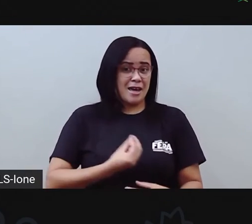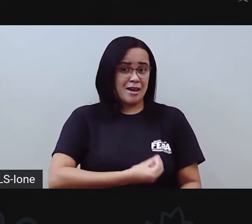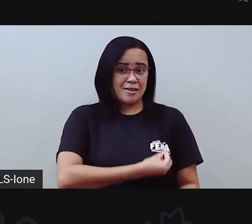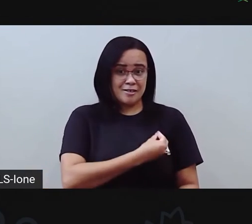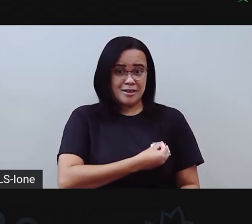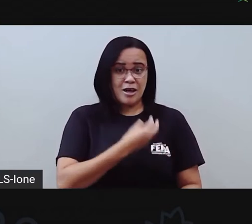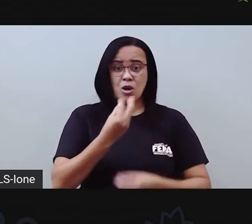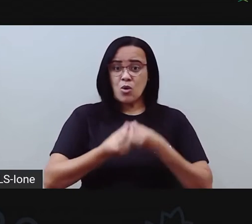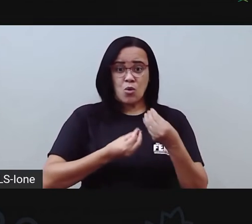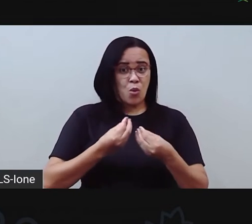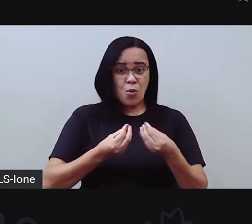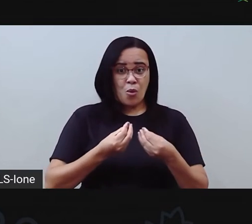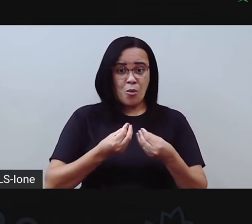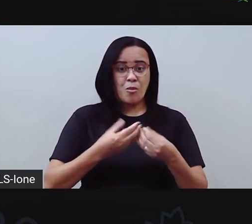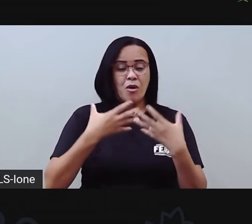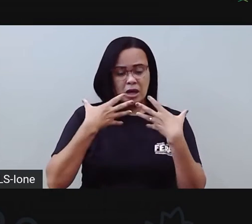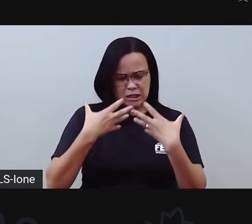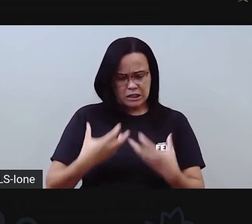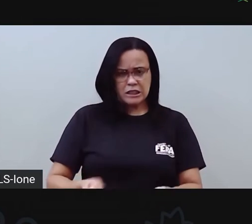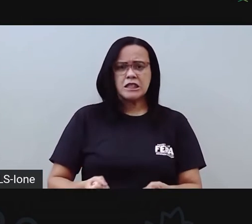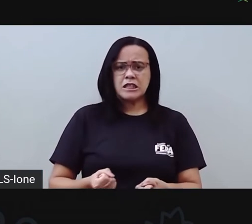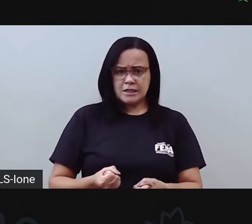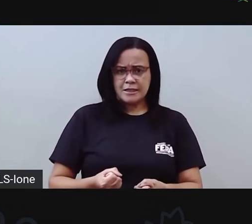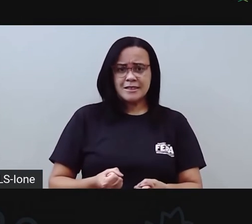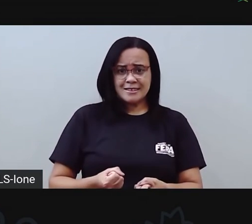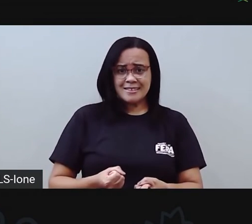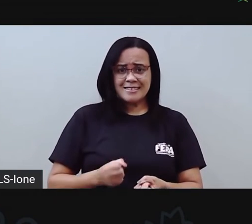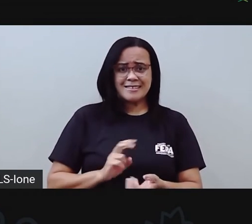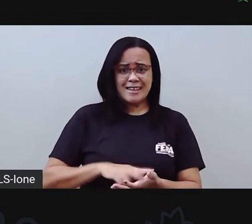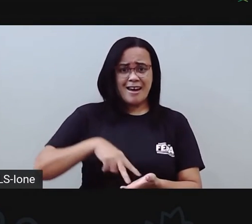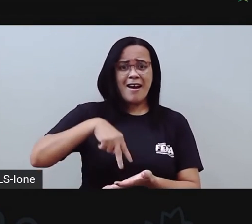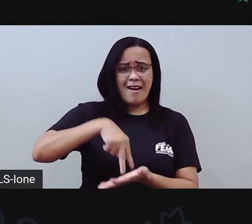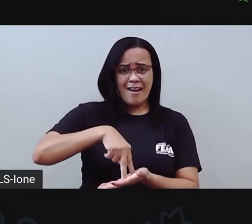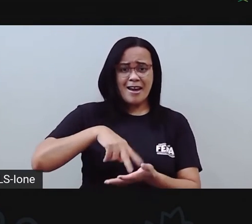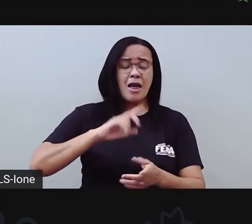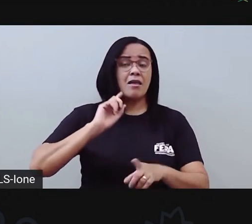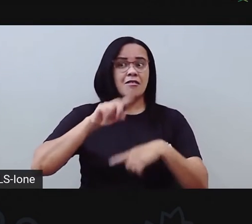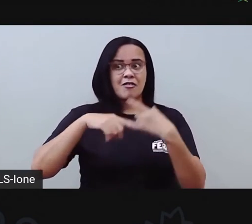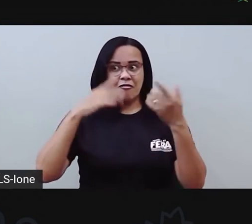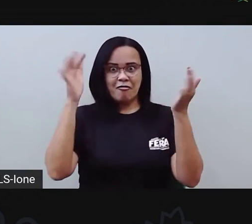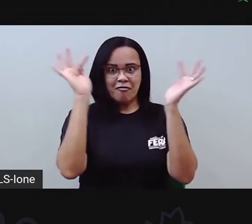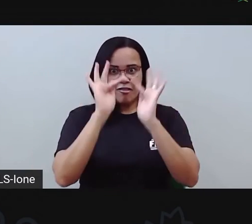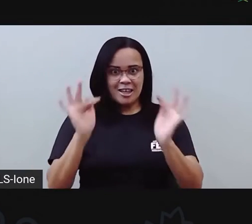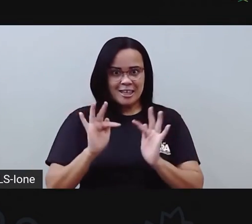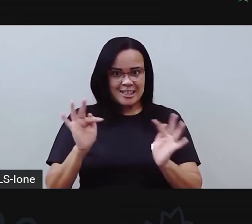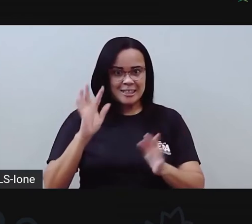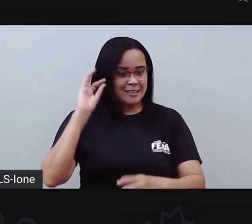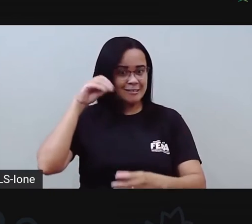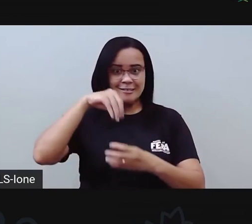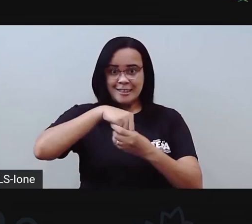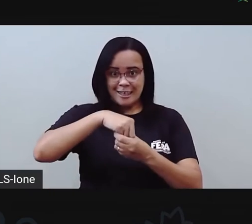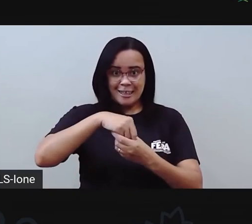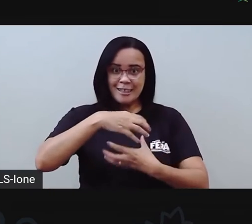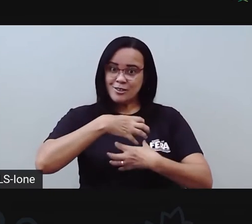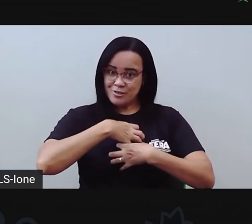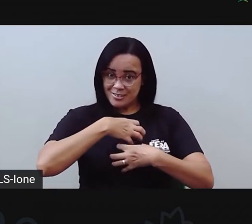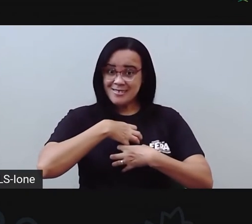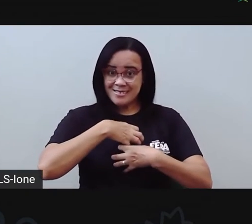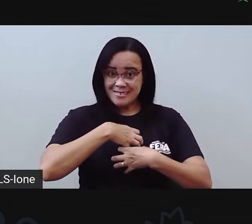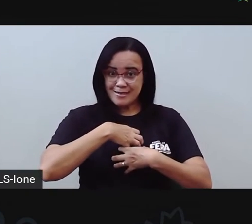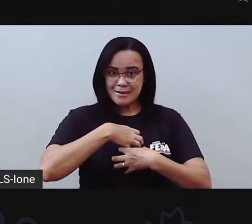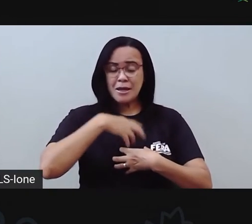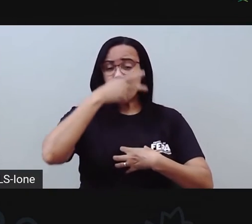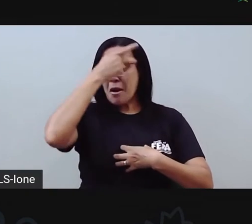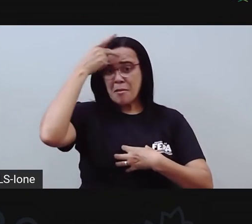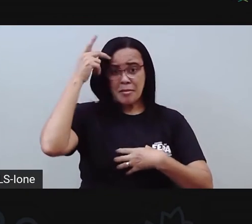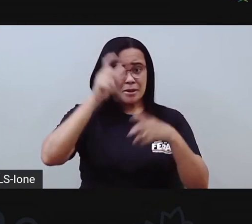gente se aceite do jeito que nós somos. E aí, quando a gente estiver feliz conosco mesmo, as outras pessoas vão